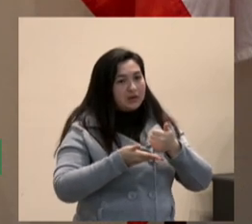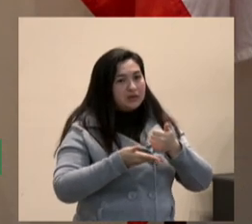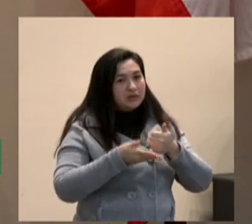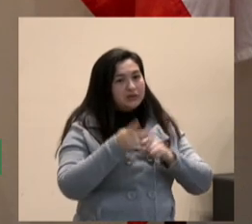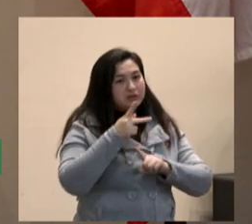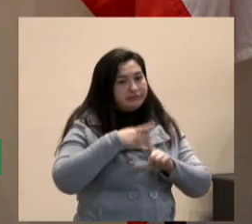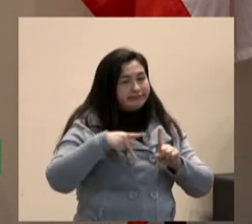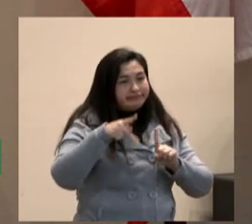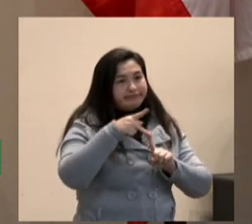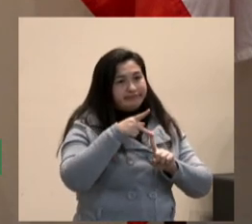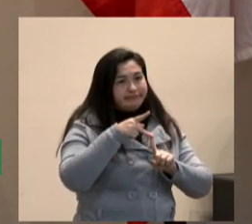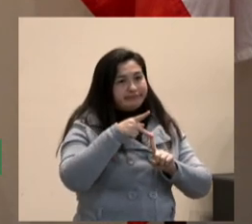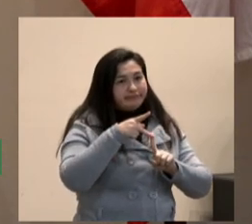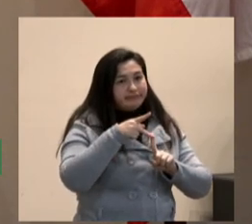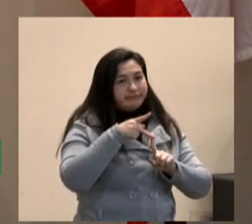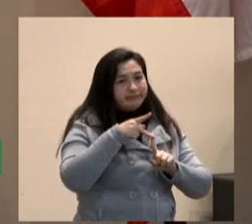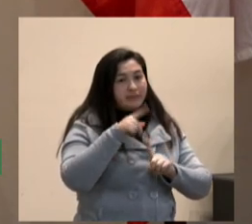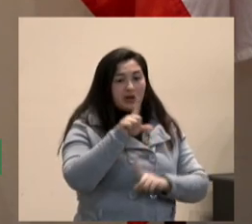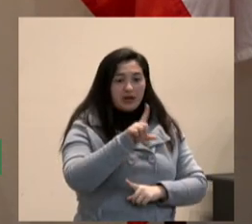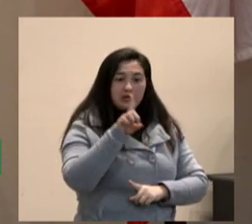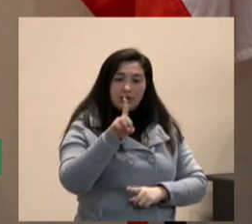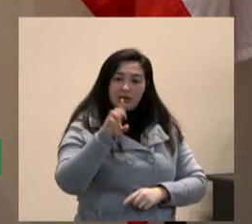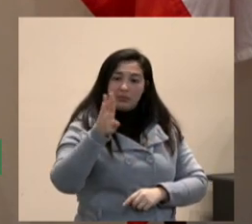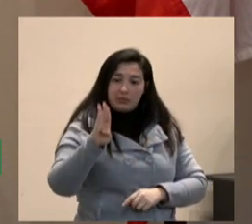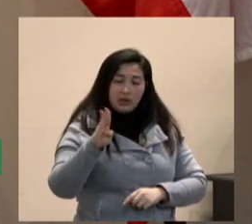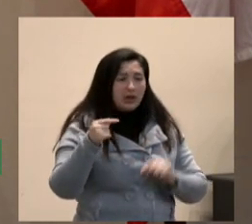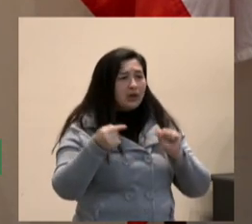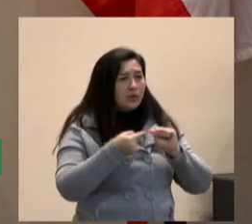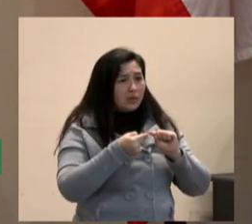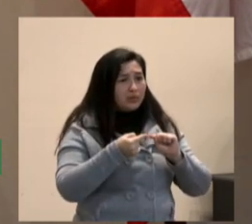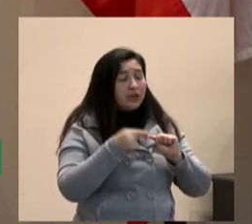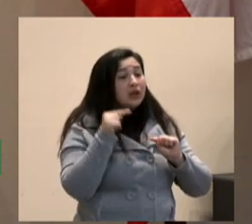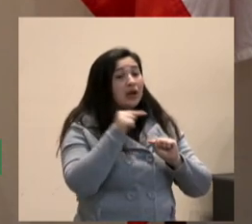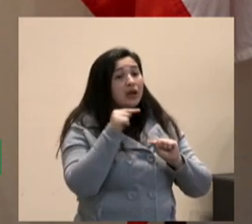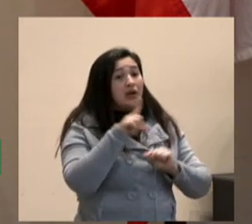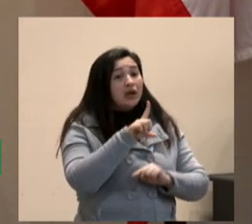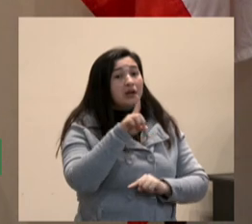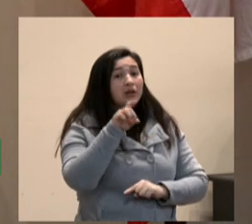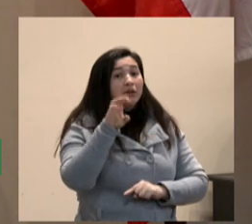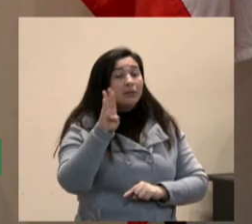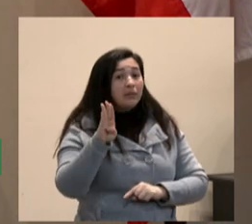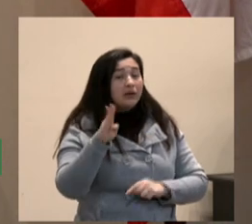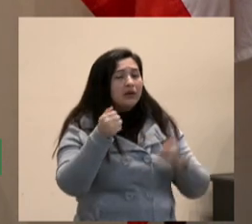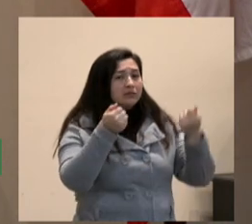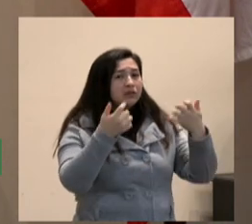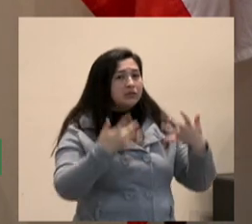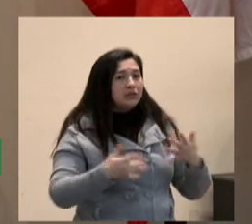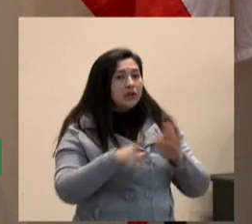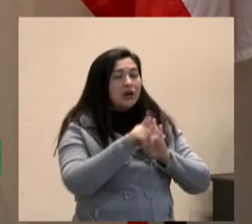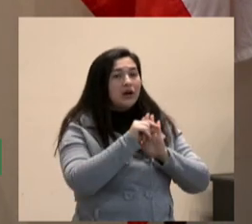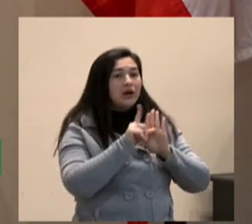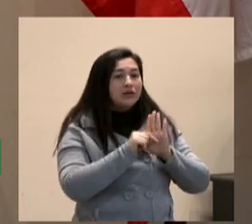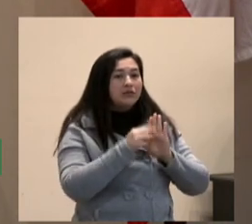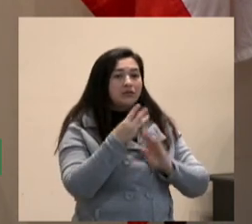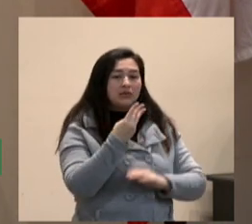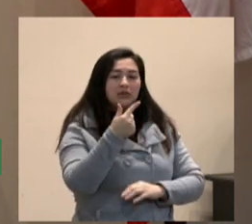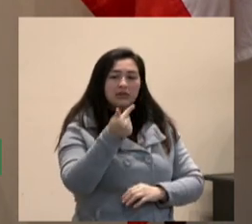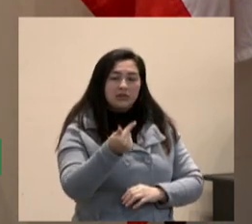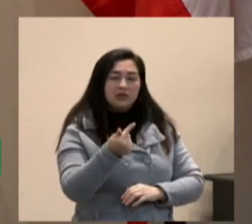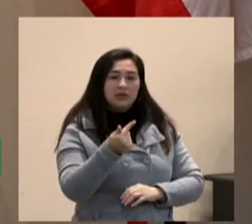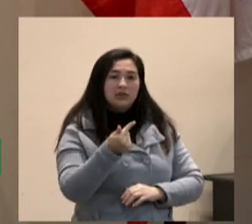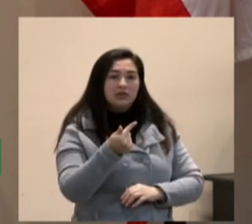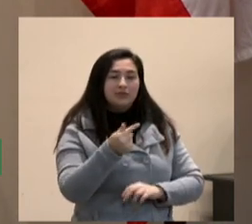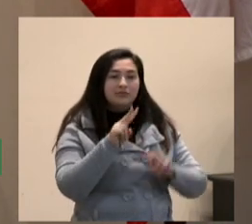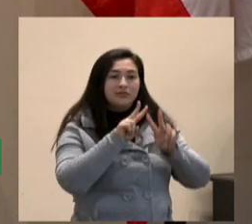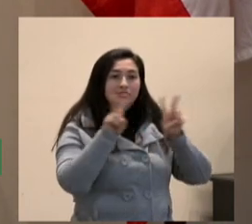Educação Nacional, a LDB. Lá na LDB está dito que, lá no artigo 37, que a EJA deve ser